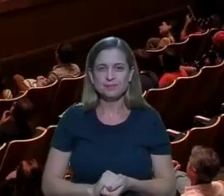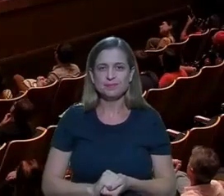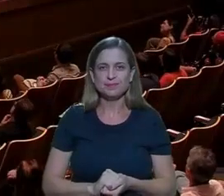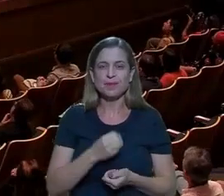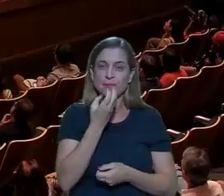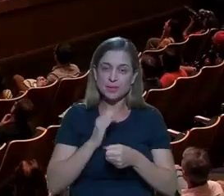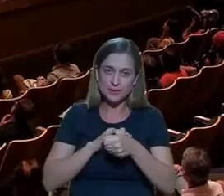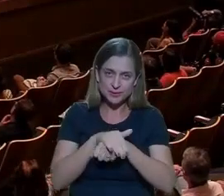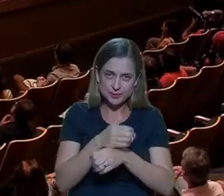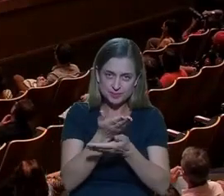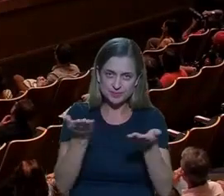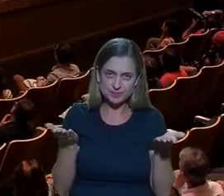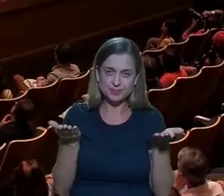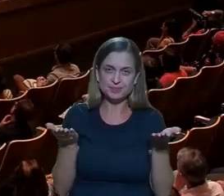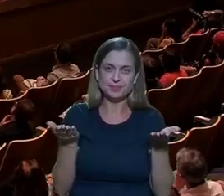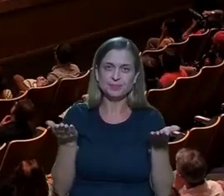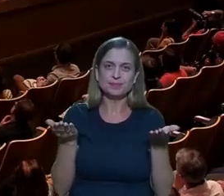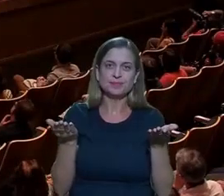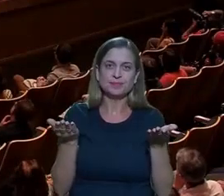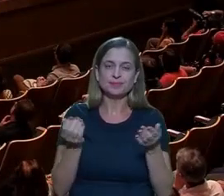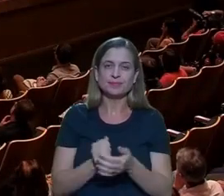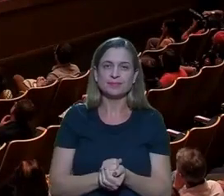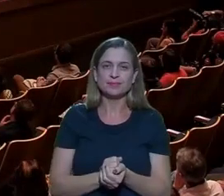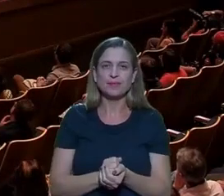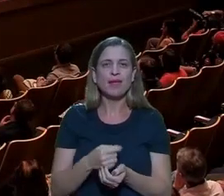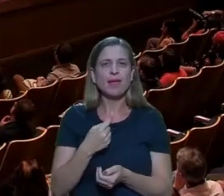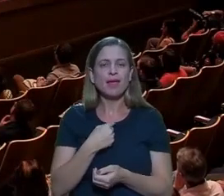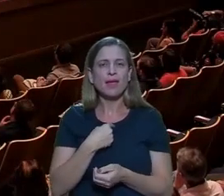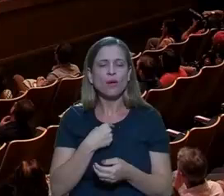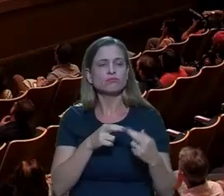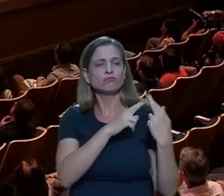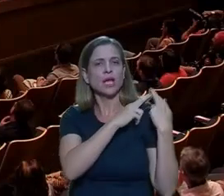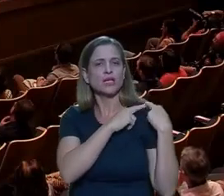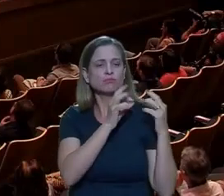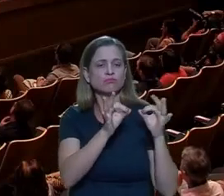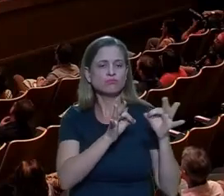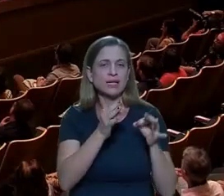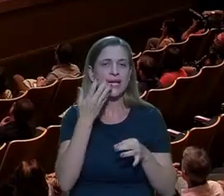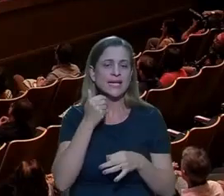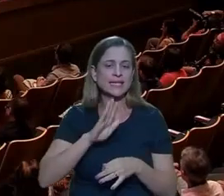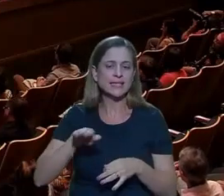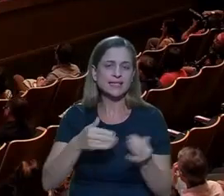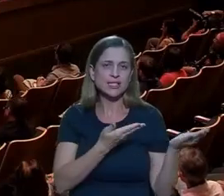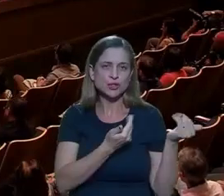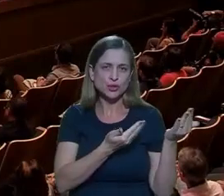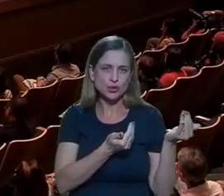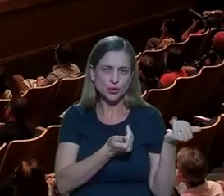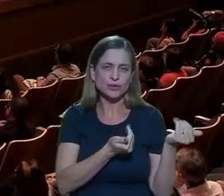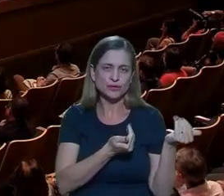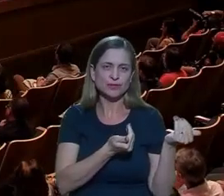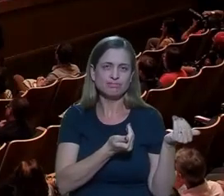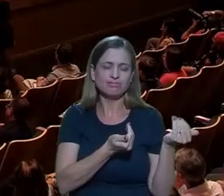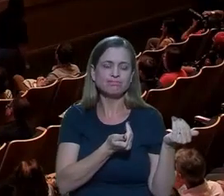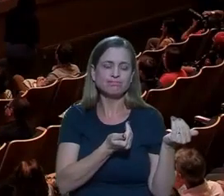Boa noite, pessoal. Eu, como curador da programação infantil e juvenil, acredito que